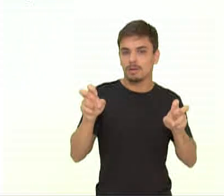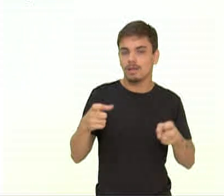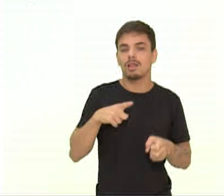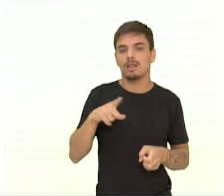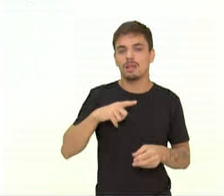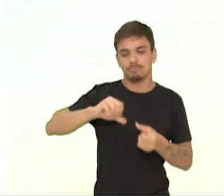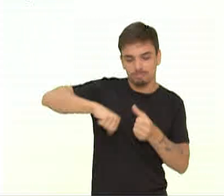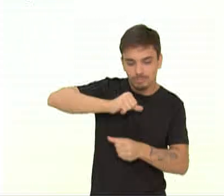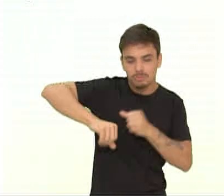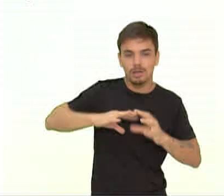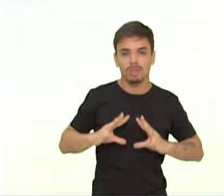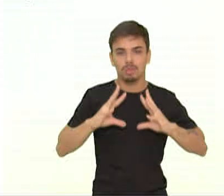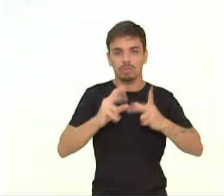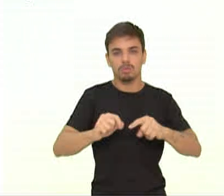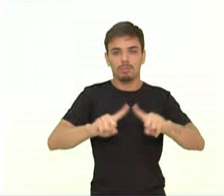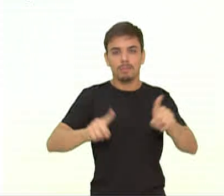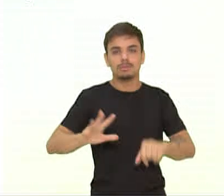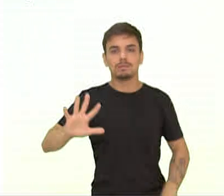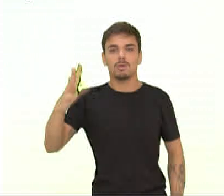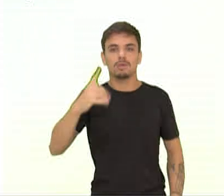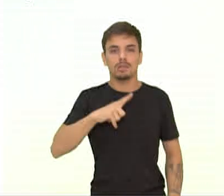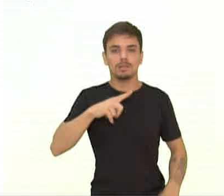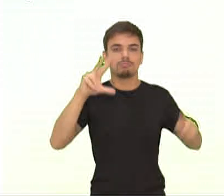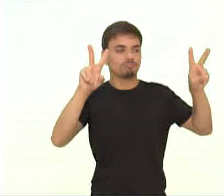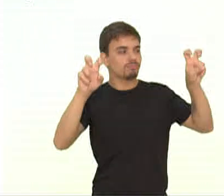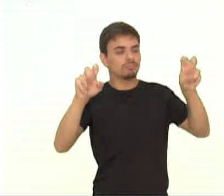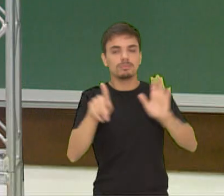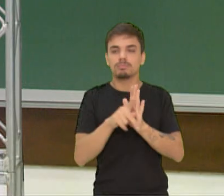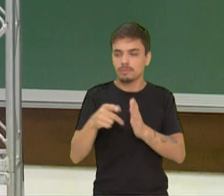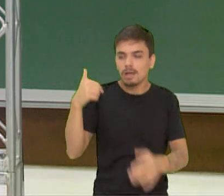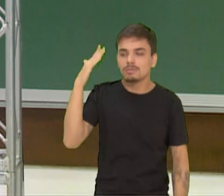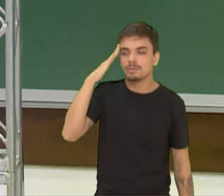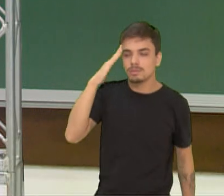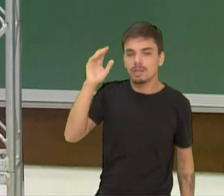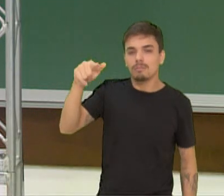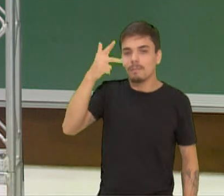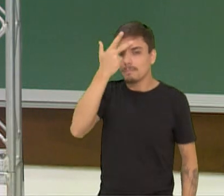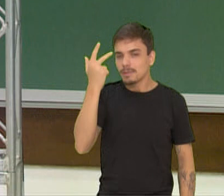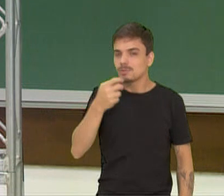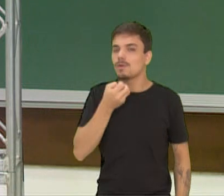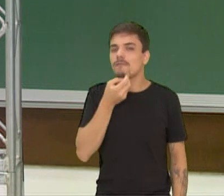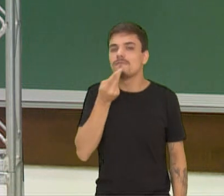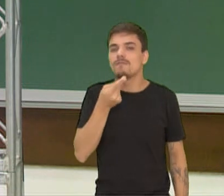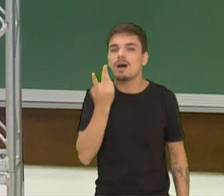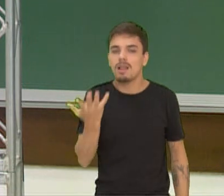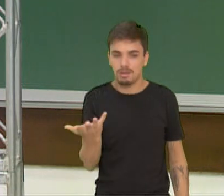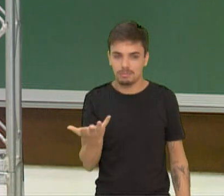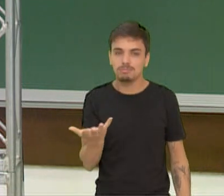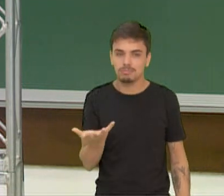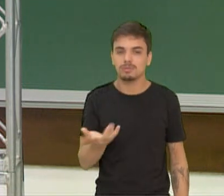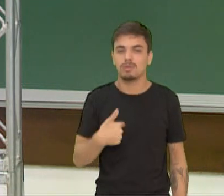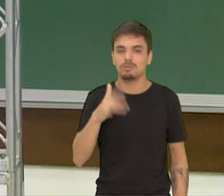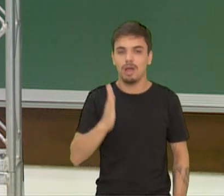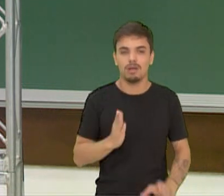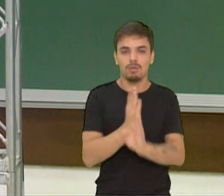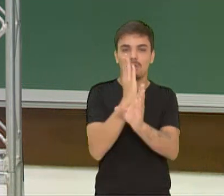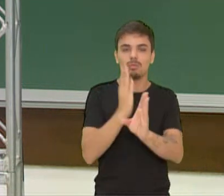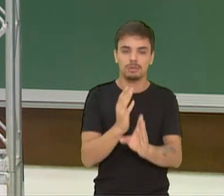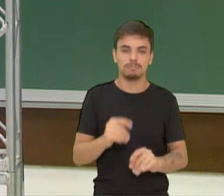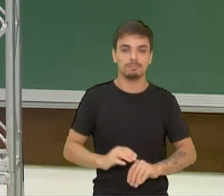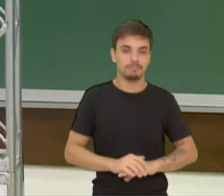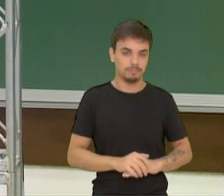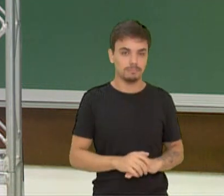ele mistura tudo. Mas quando acontece as aspas ali, eu sei, opa, né? Alguém ali está falando, então eu já consigo detectar